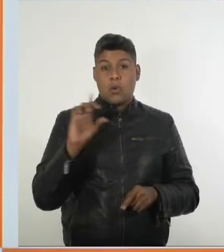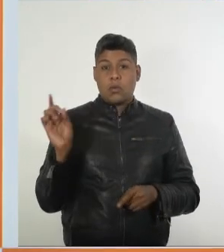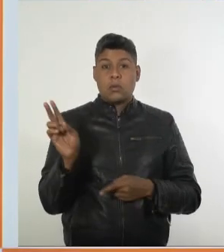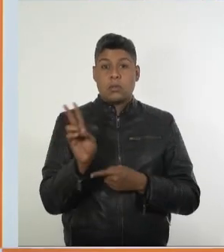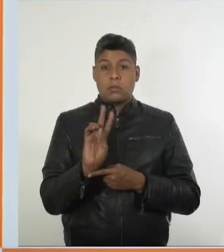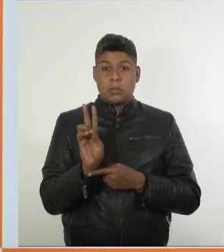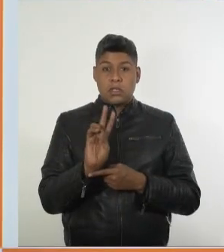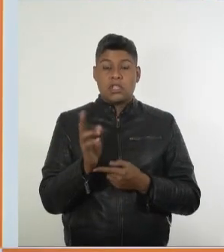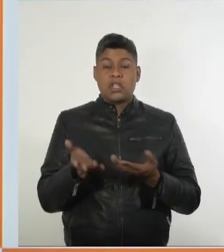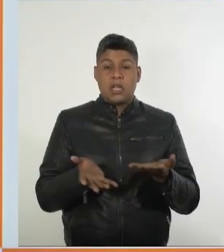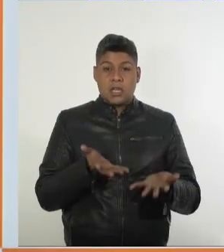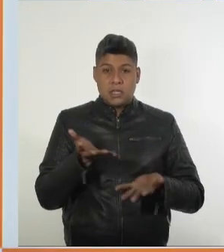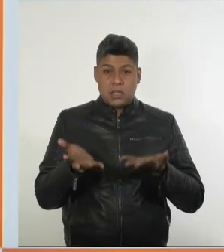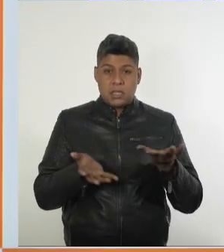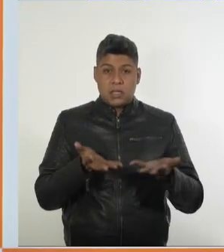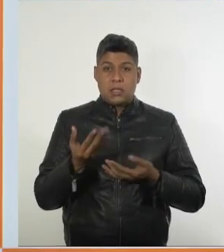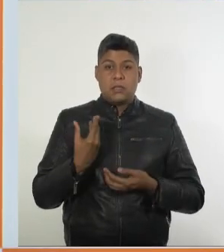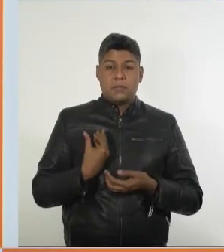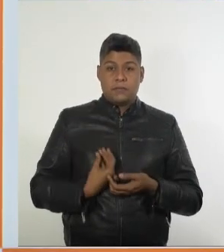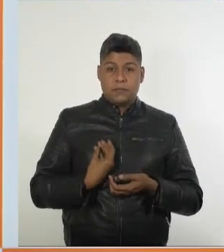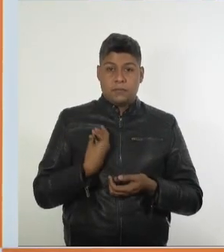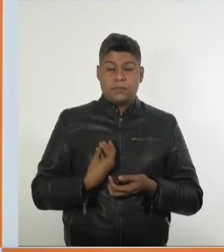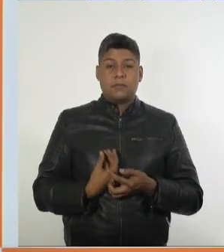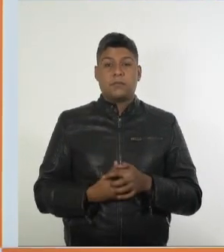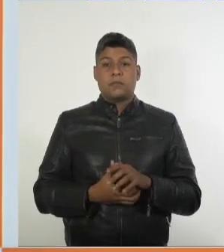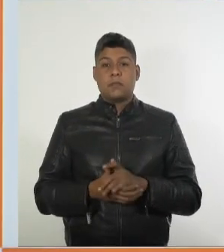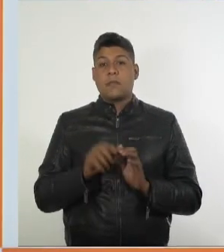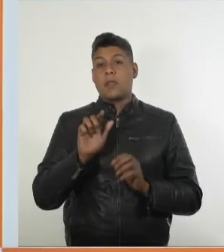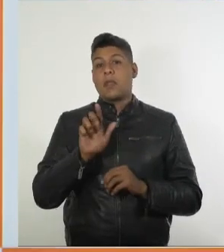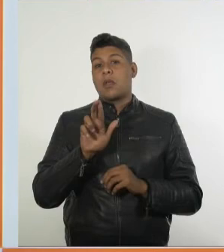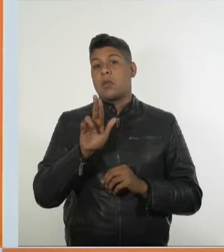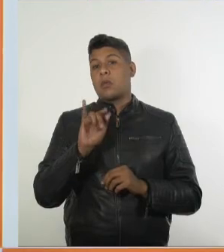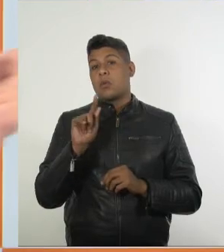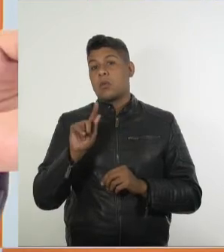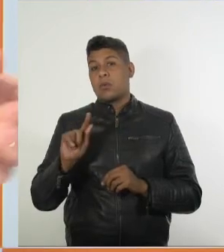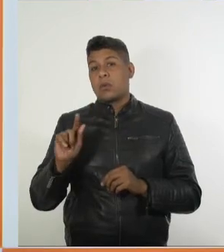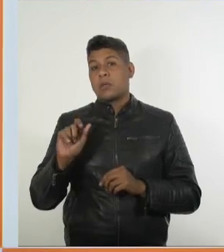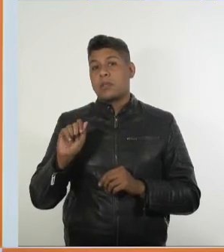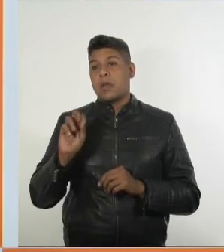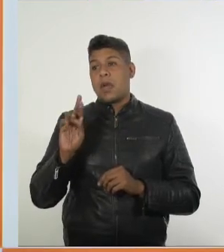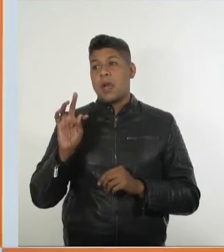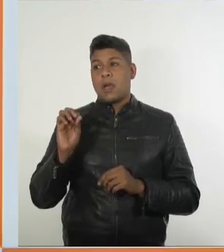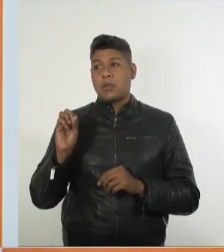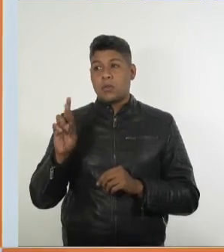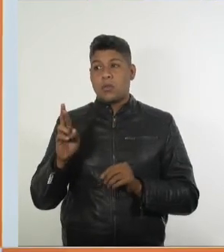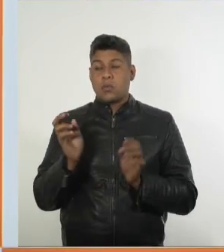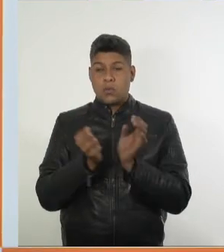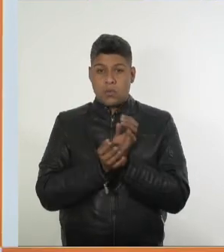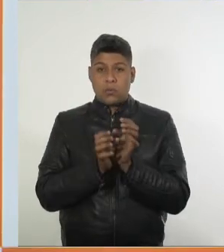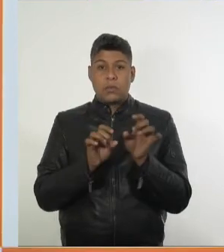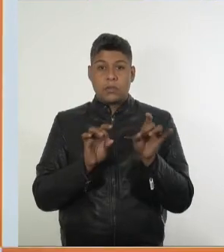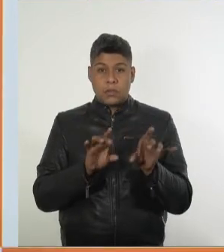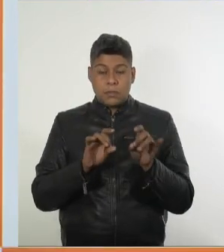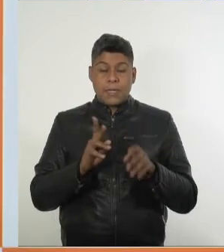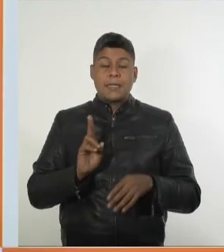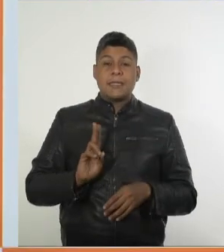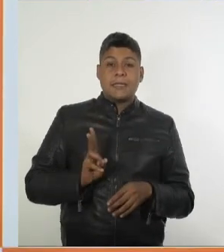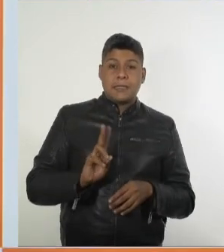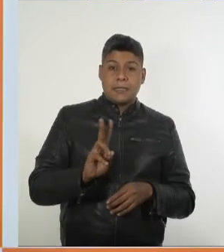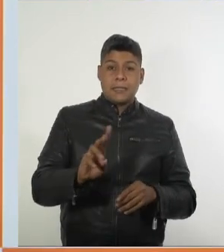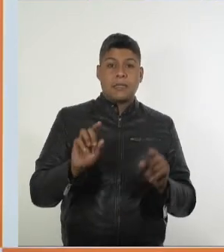vigilância sanitária, que inclusive está aqui presente, o Luiz Arthur, com a sua equipe técnica, dando